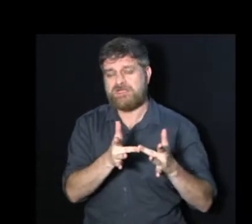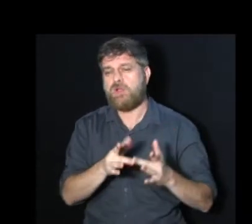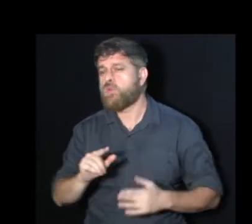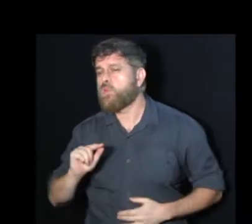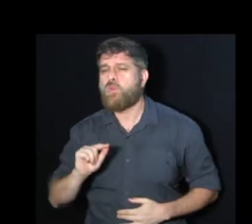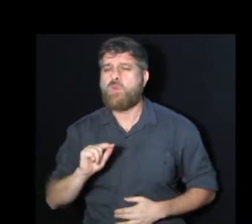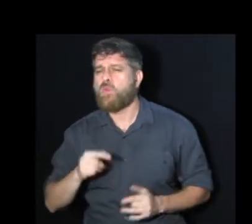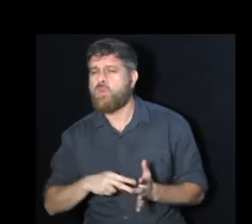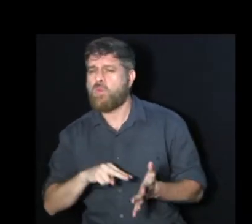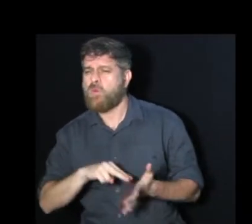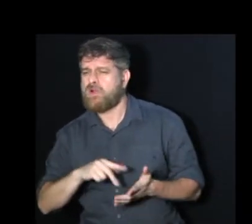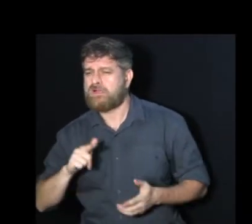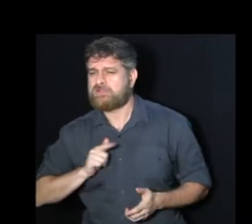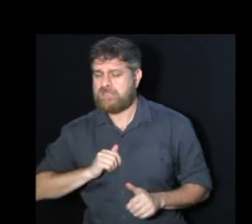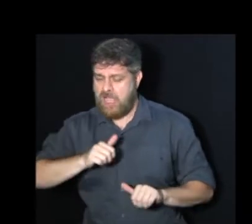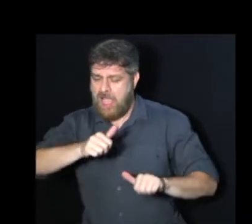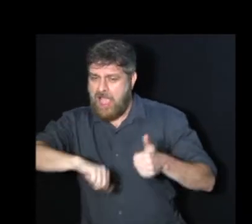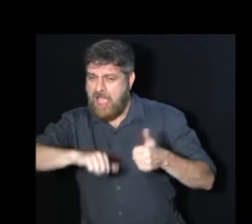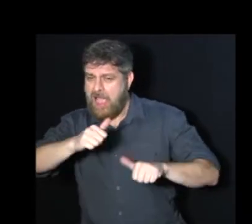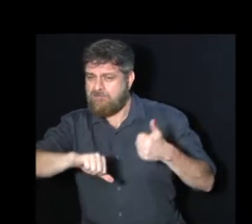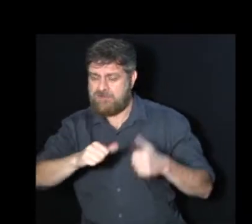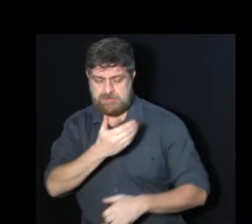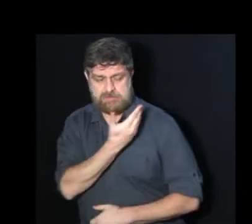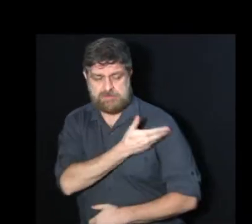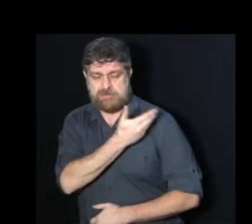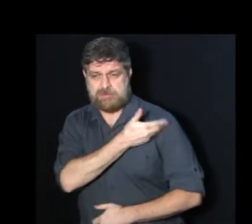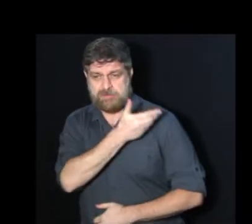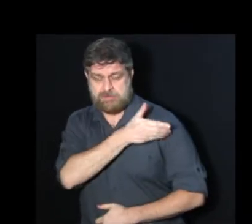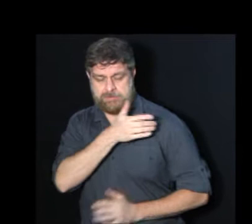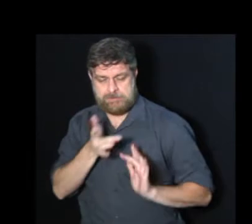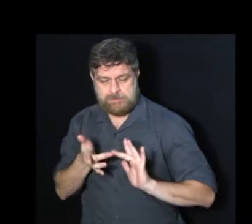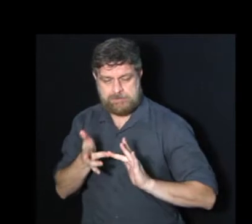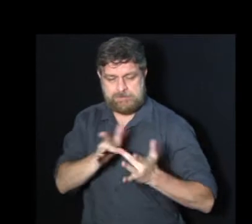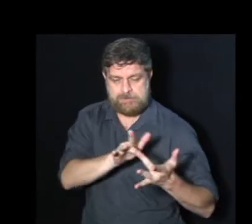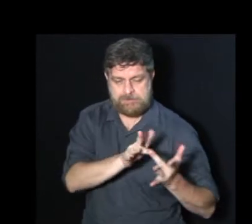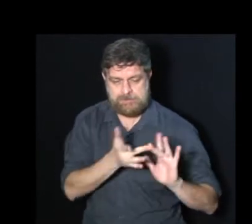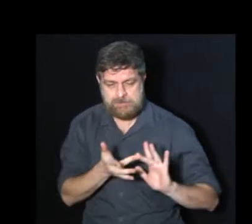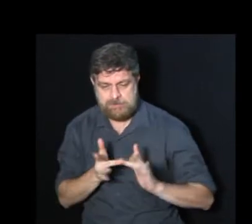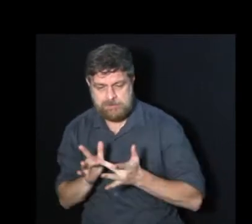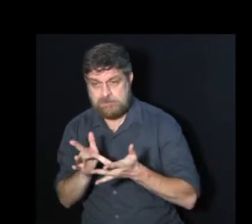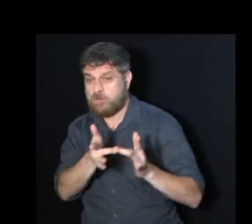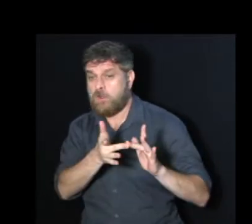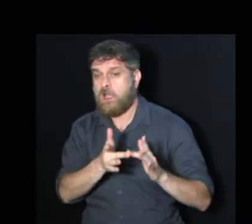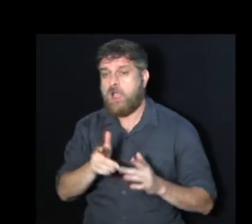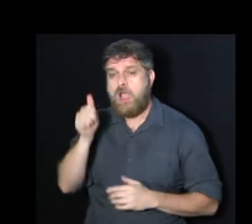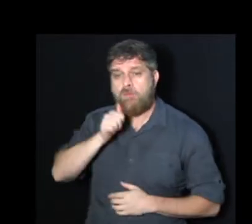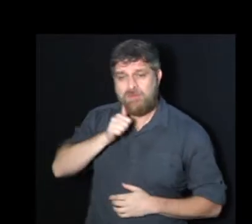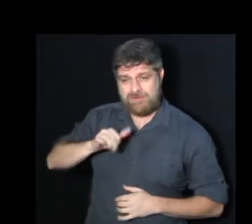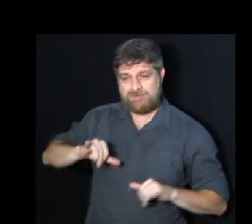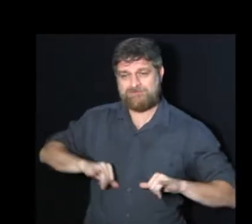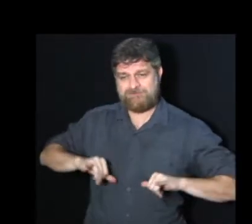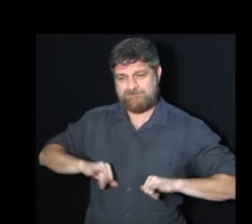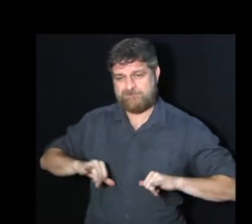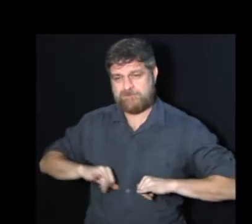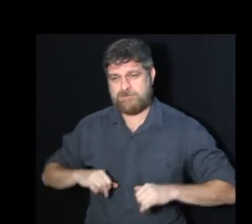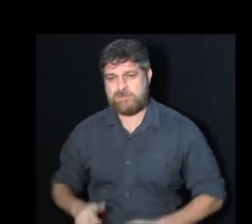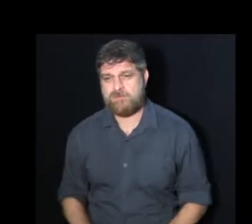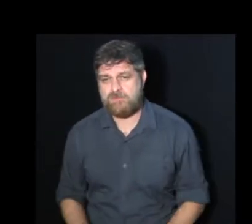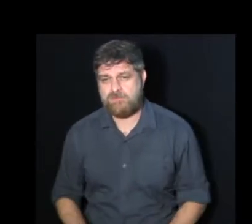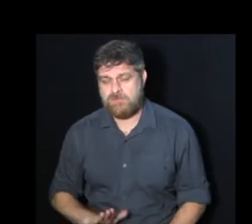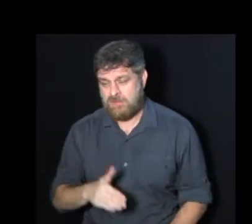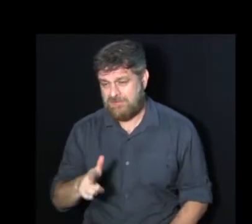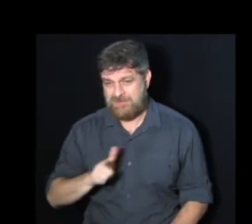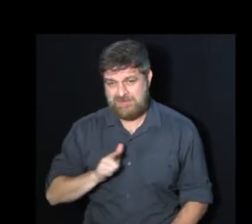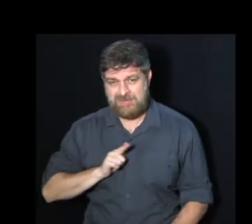Quer dizer essa análise das discriminações cruzadas que as mulheres sofrem. Então, quanto mais